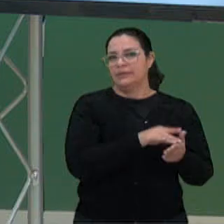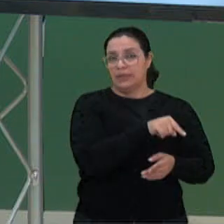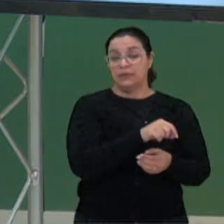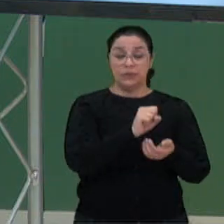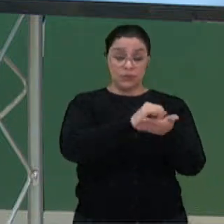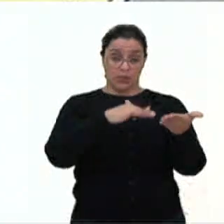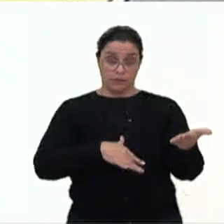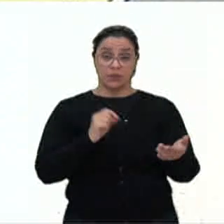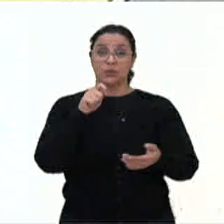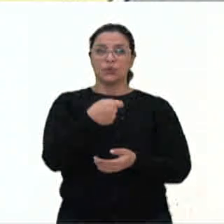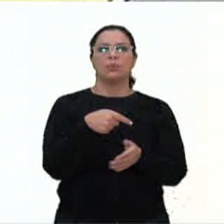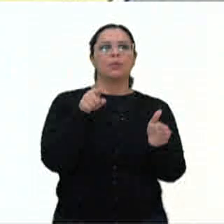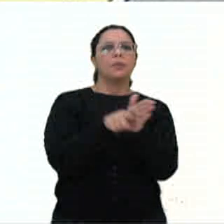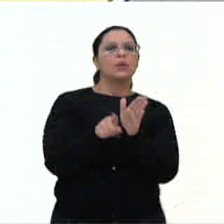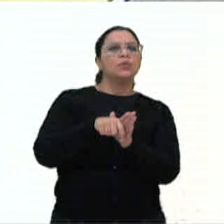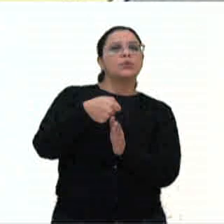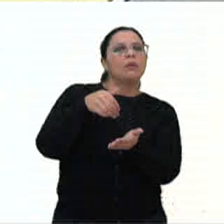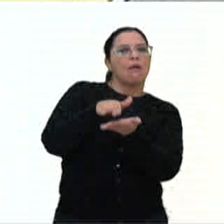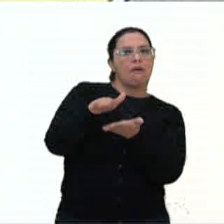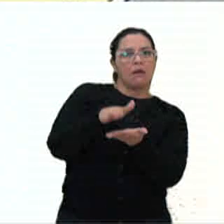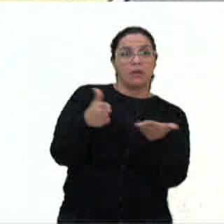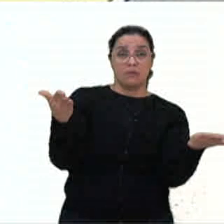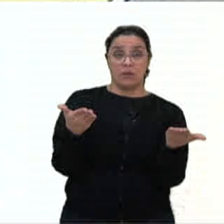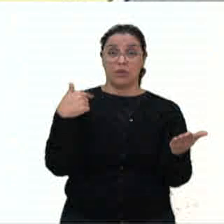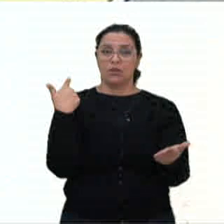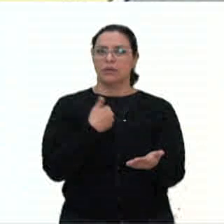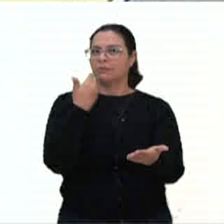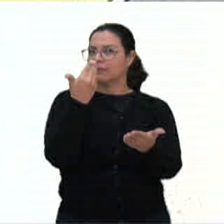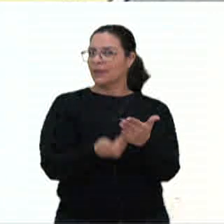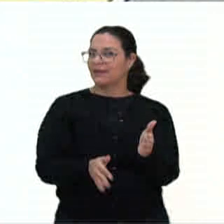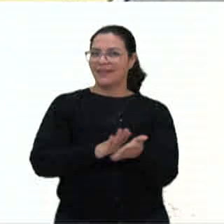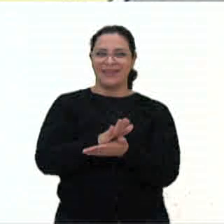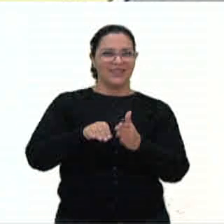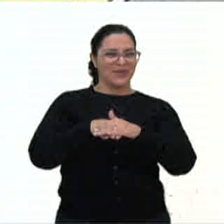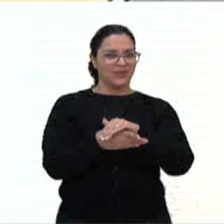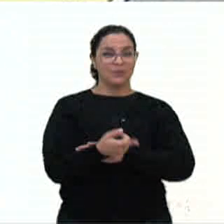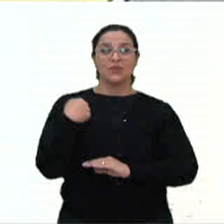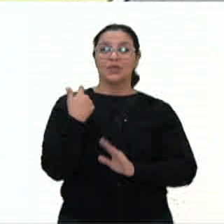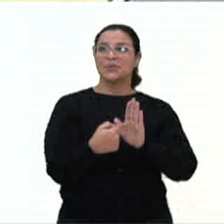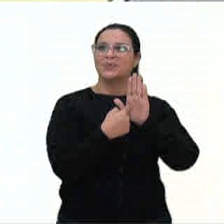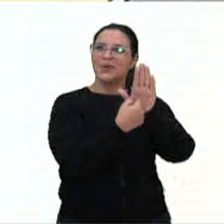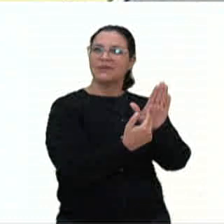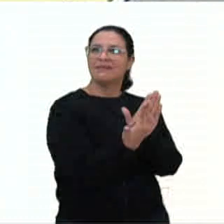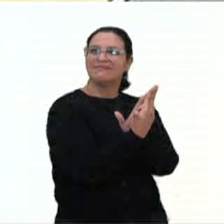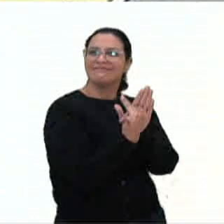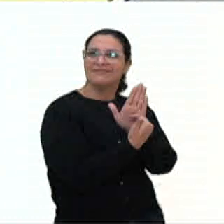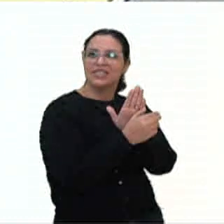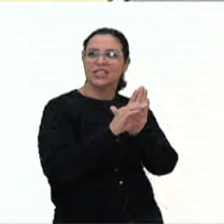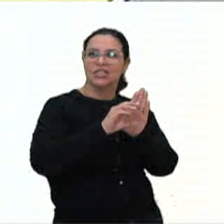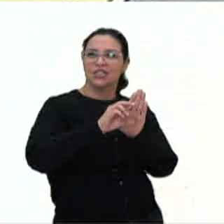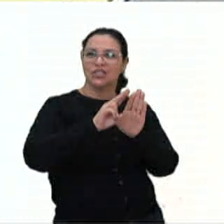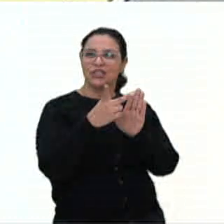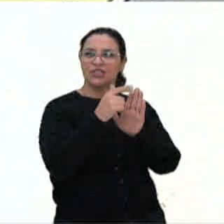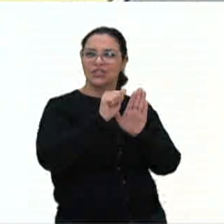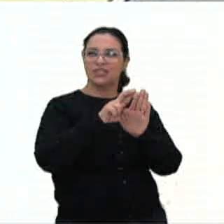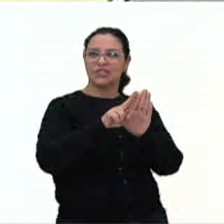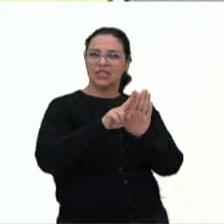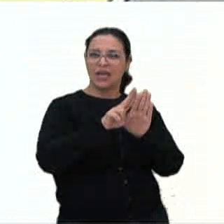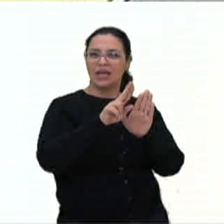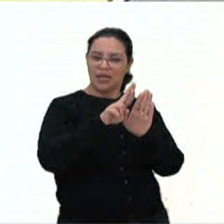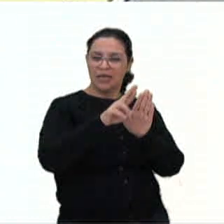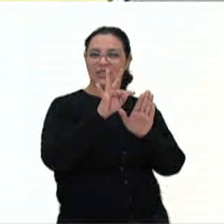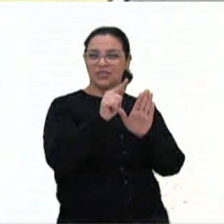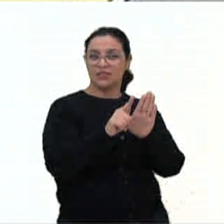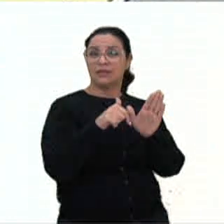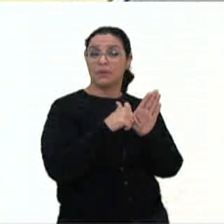Exercício ali sobre essa questão do consumo. Para não perder o hábito, eu trouxe uma chargezinha ali, uma imagem, porque é importante que